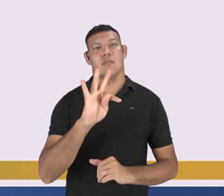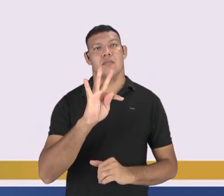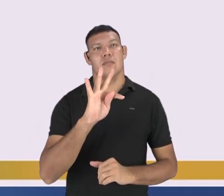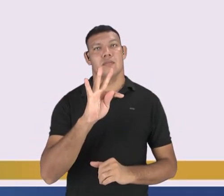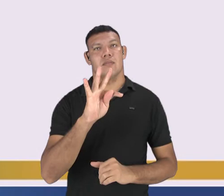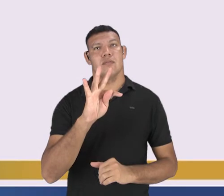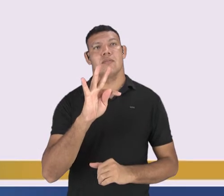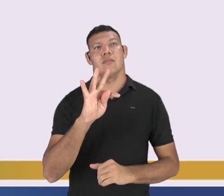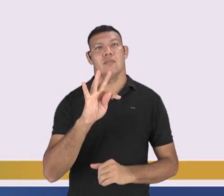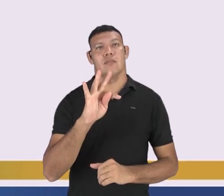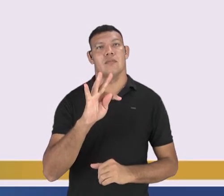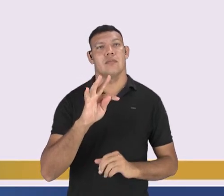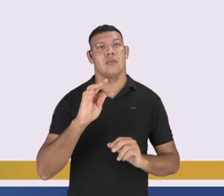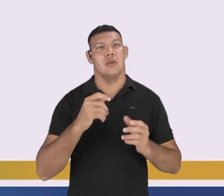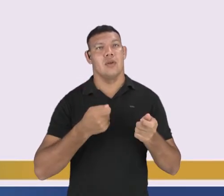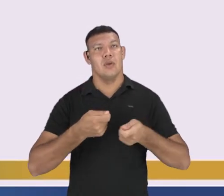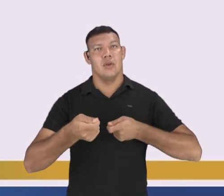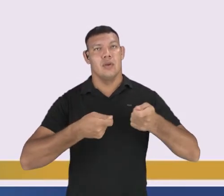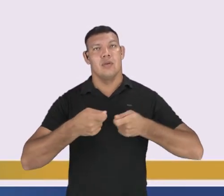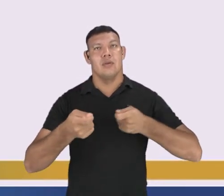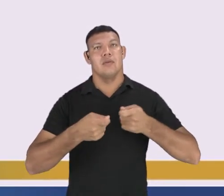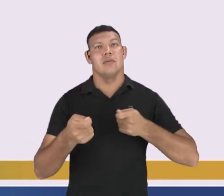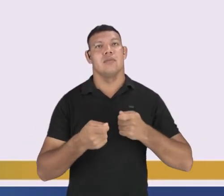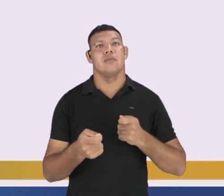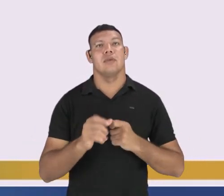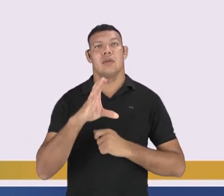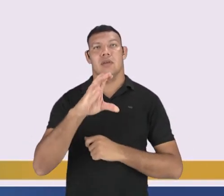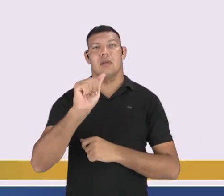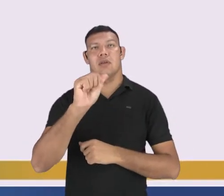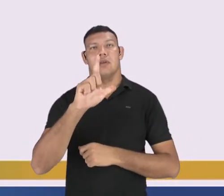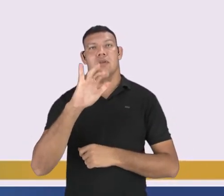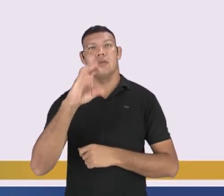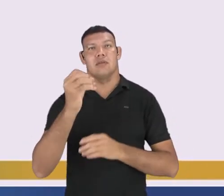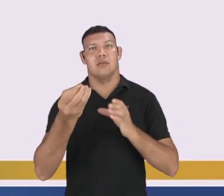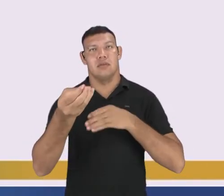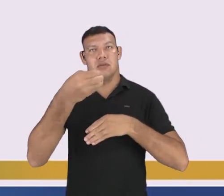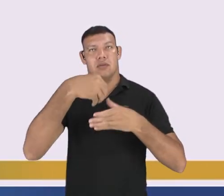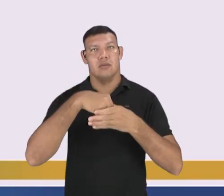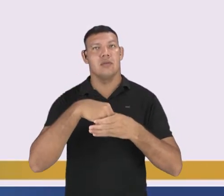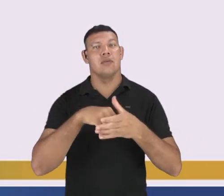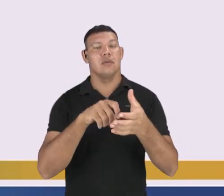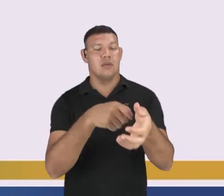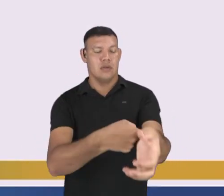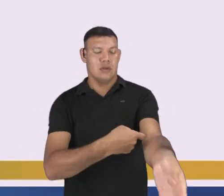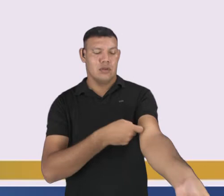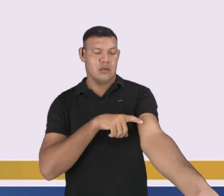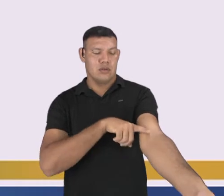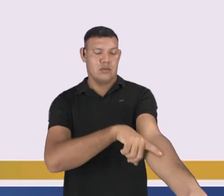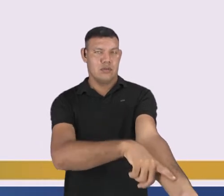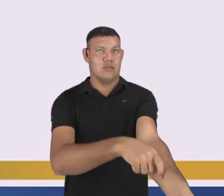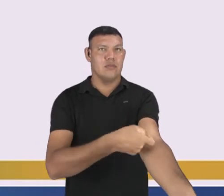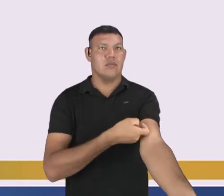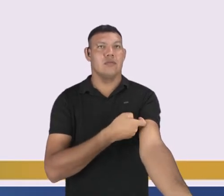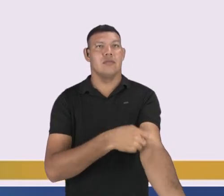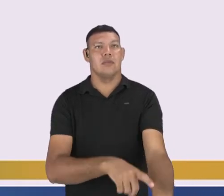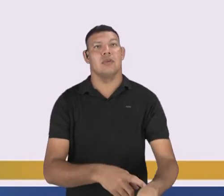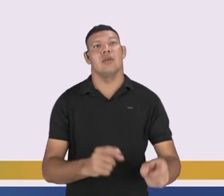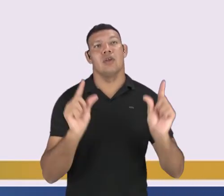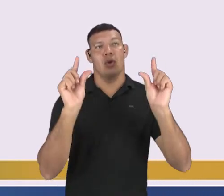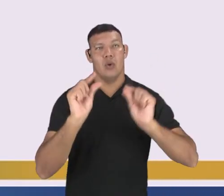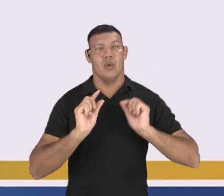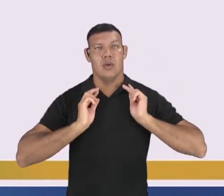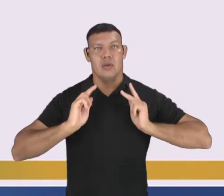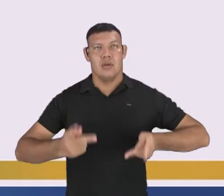paratormônio, que é o hormônio que regula a quantidade de cálcio cálcio e fósforo no nosso sangue. A diminuição desse